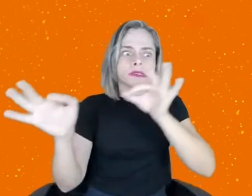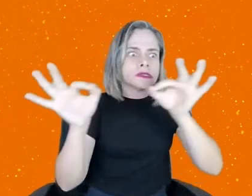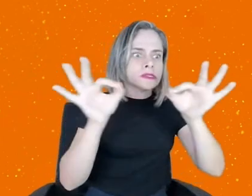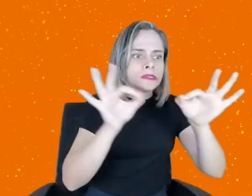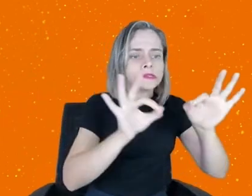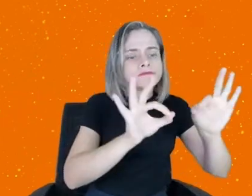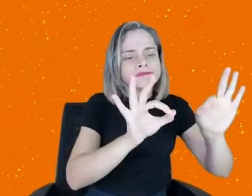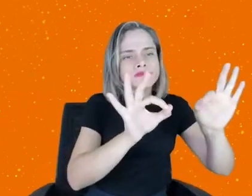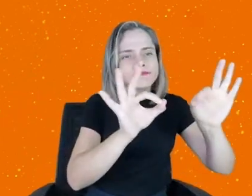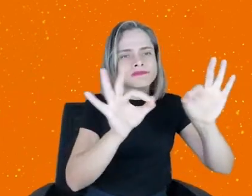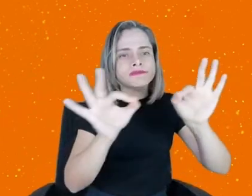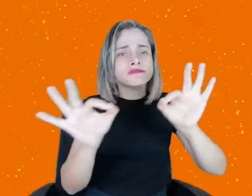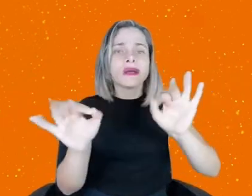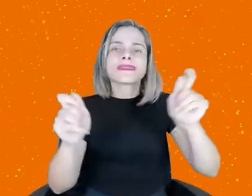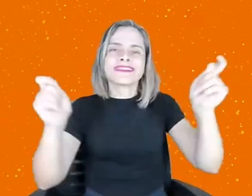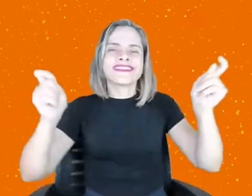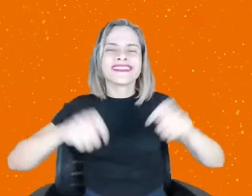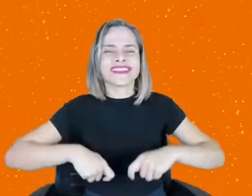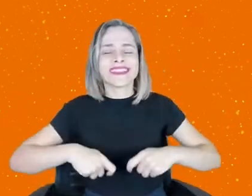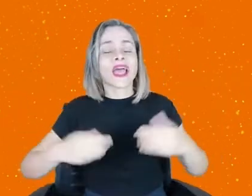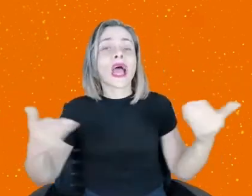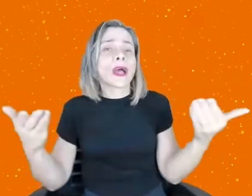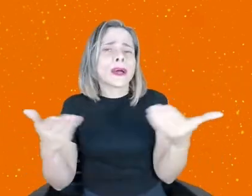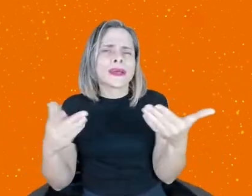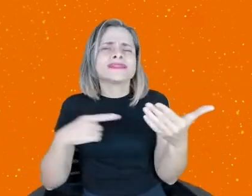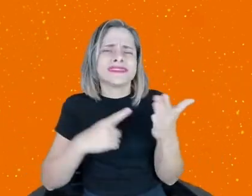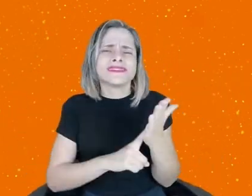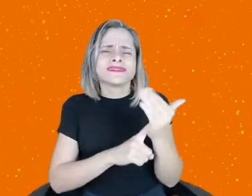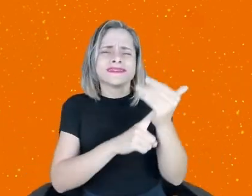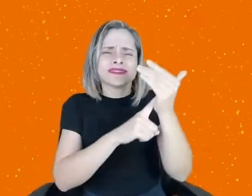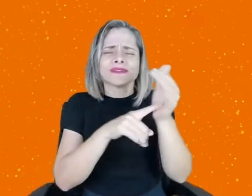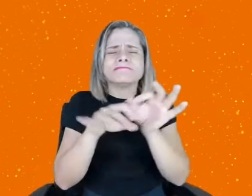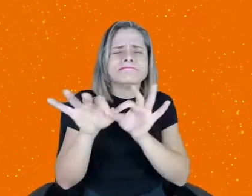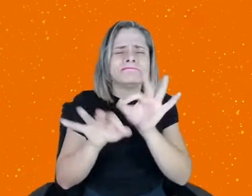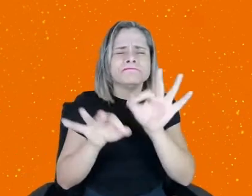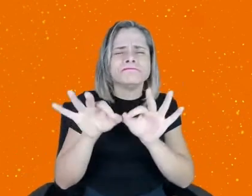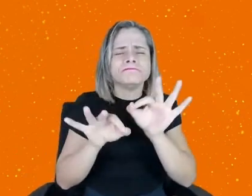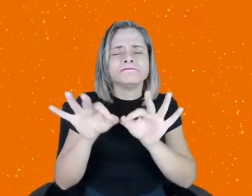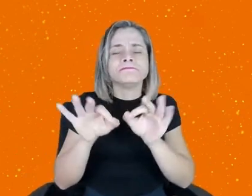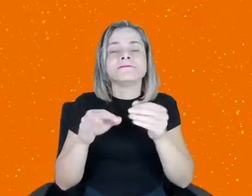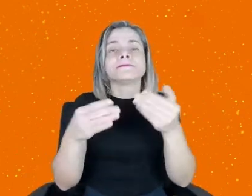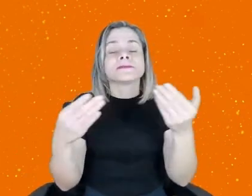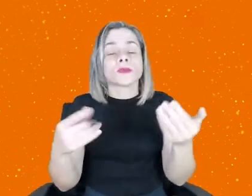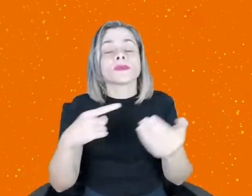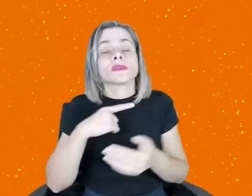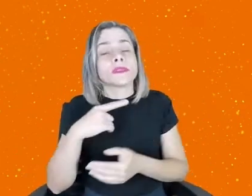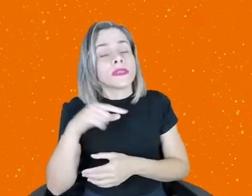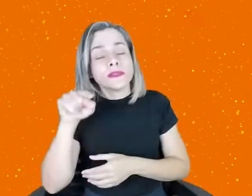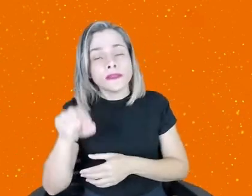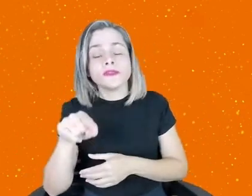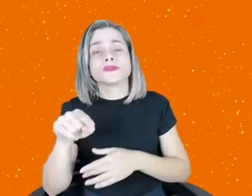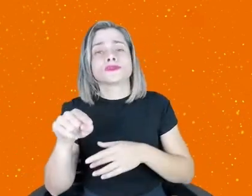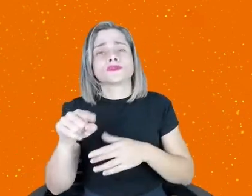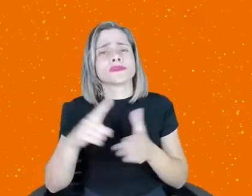coisas que o pessoal está desenvolvendo de fato de tempo de ter úmido é mais ou menos padronizado